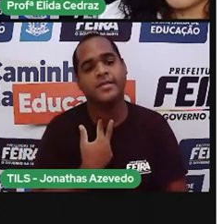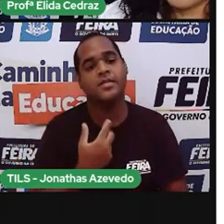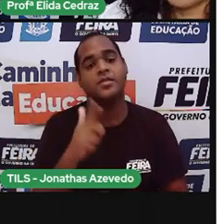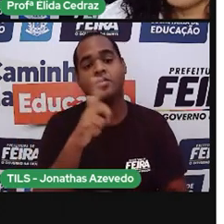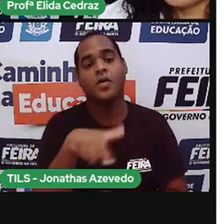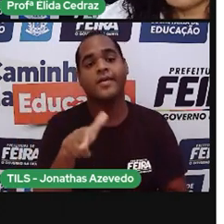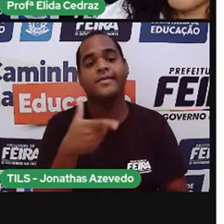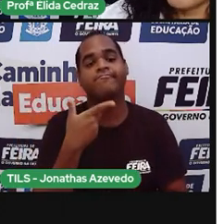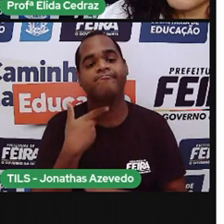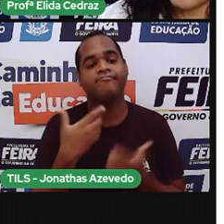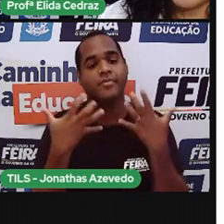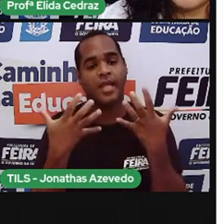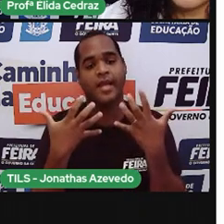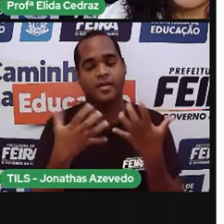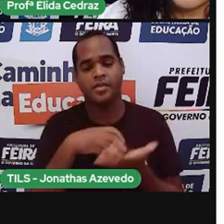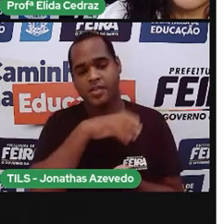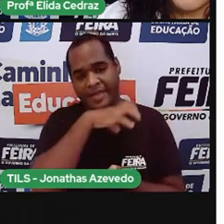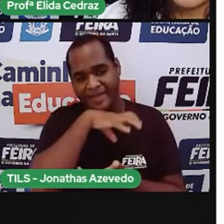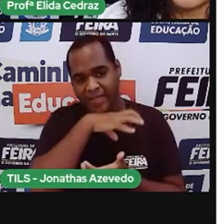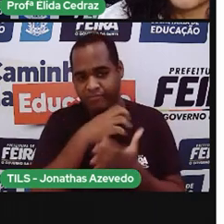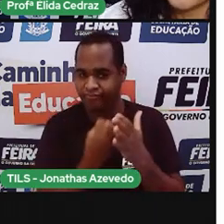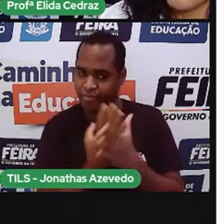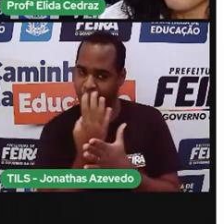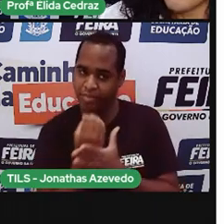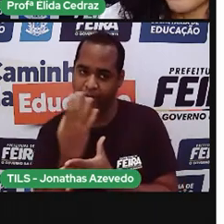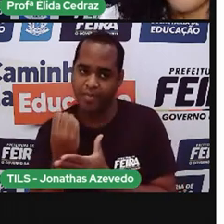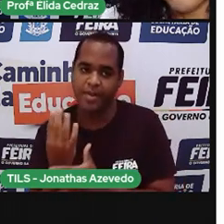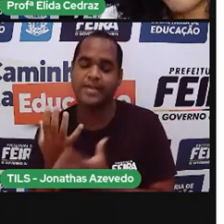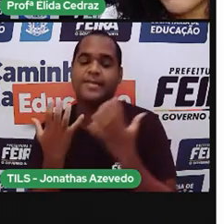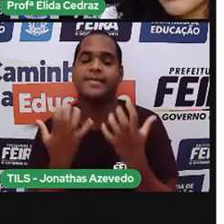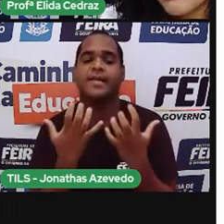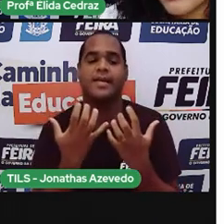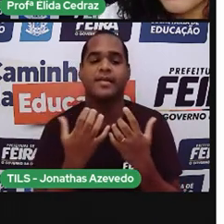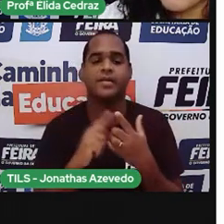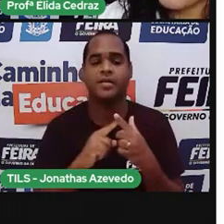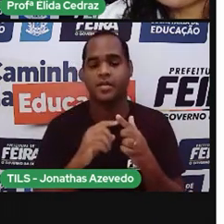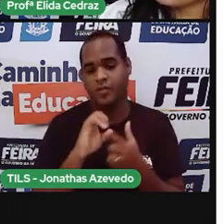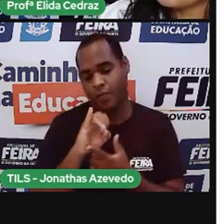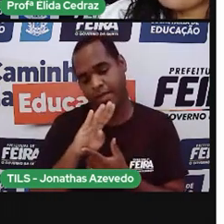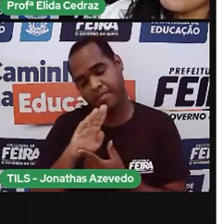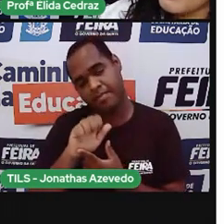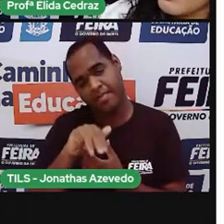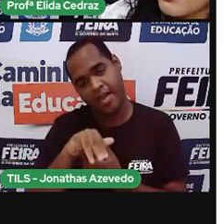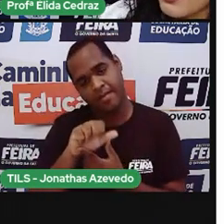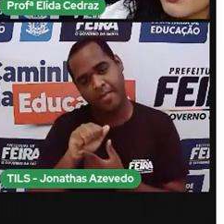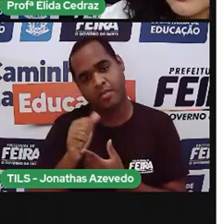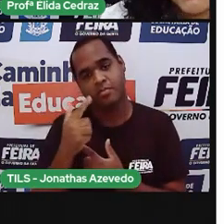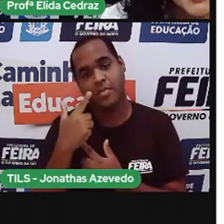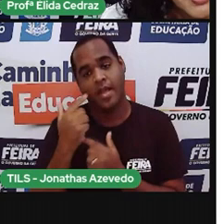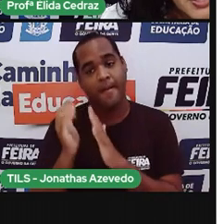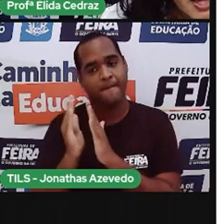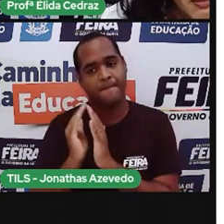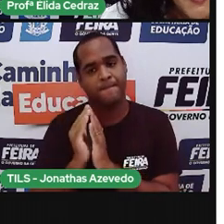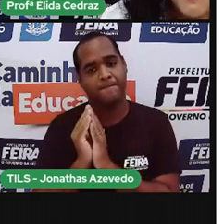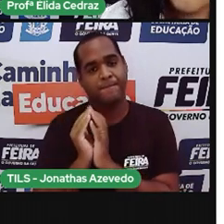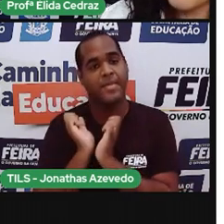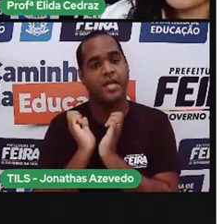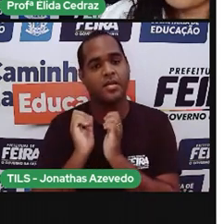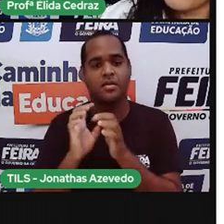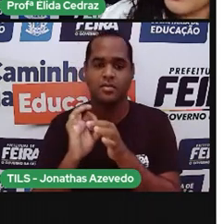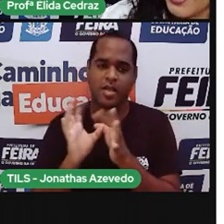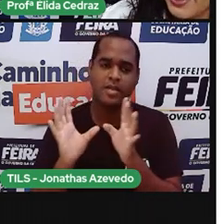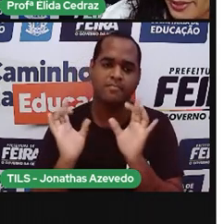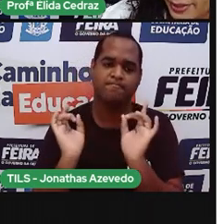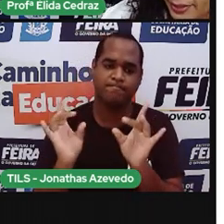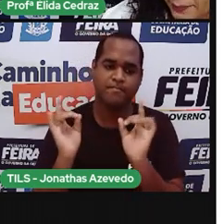quiser criar algum animalzinho desse na nossa casa, a gente tem que procurar o IBAMA e pedir uma licença especial